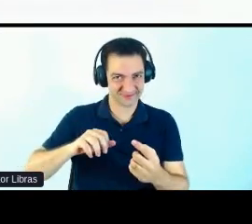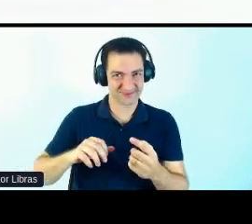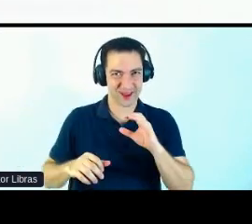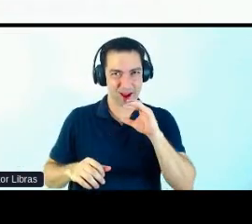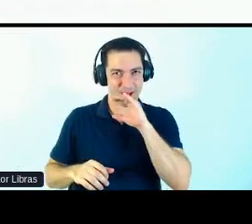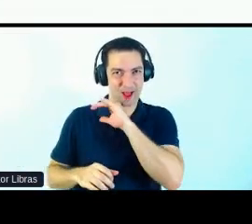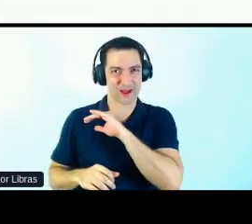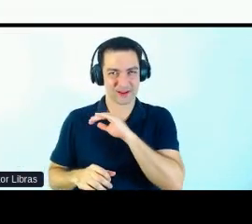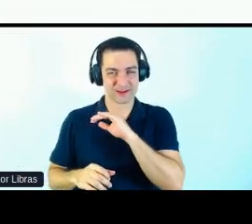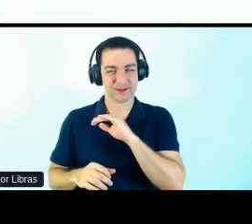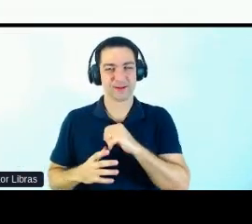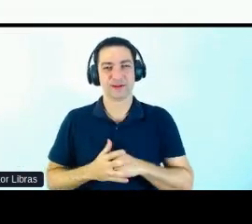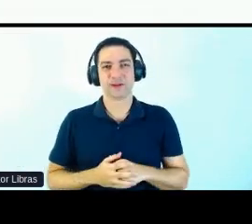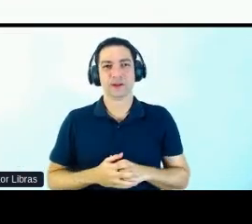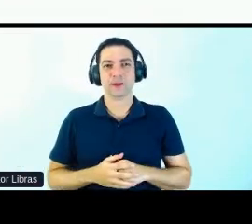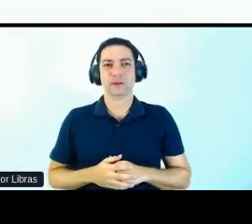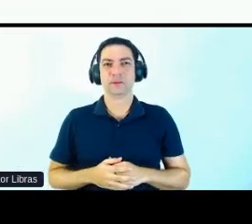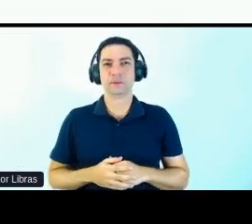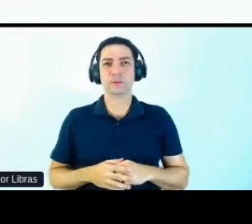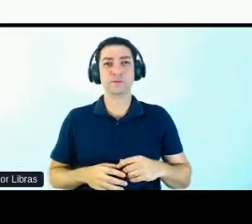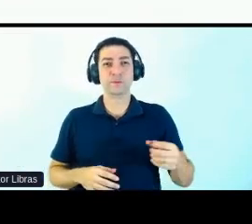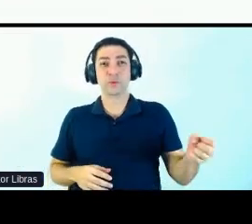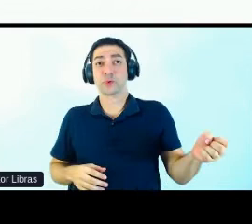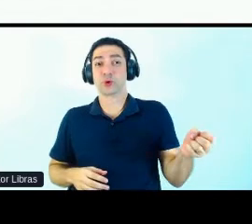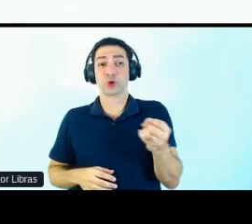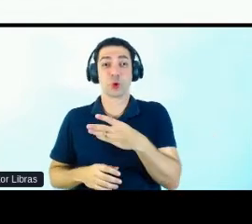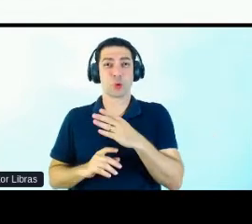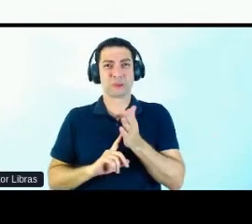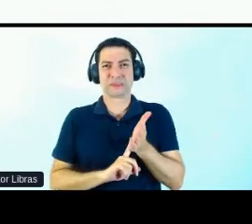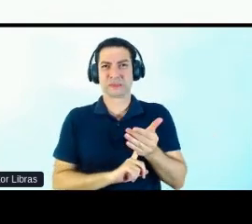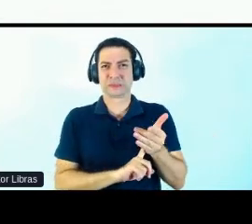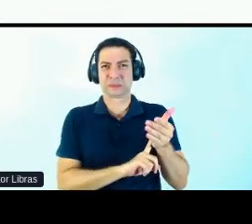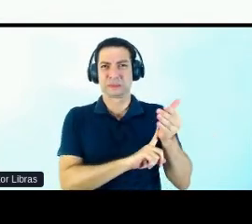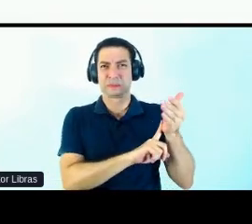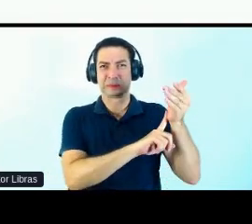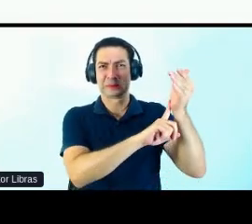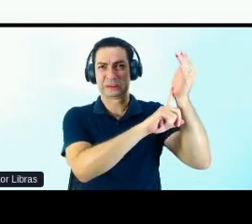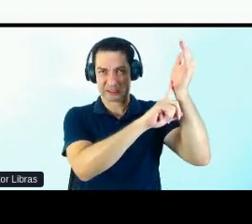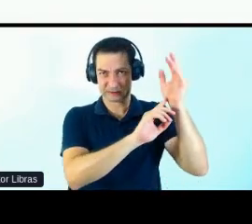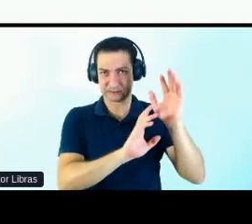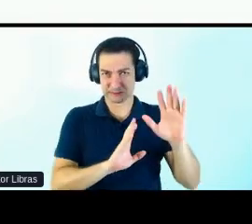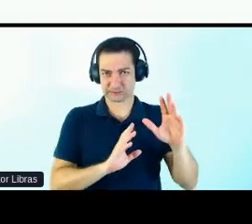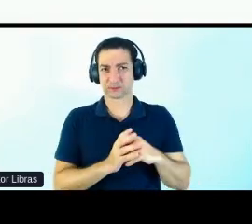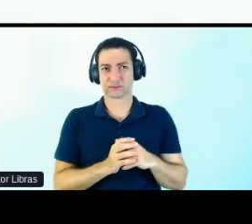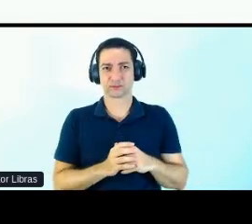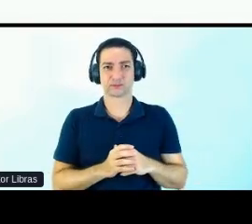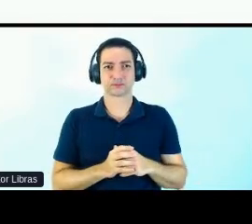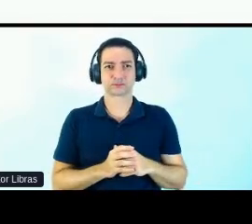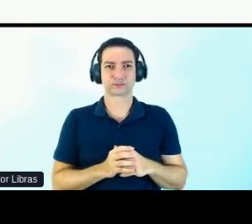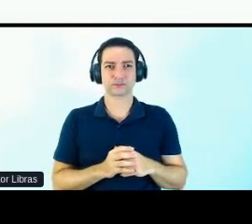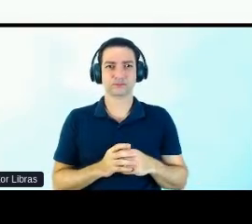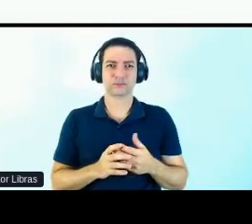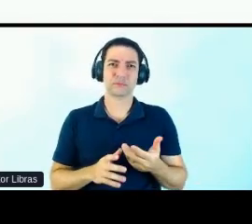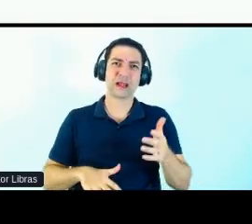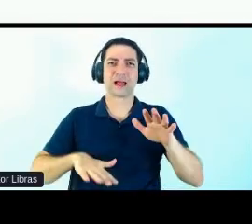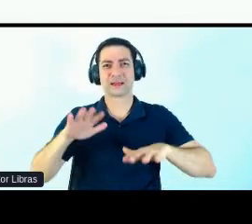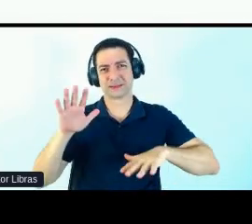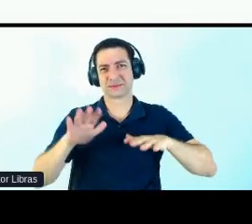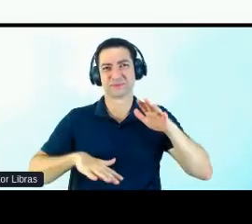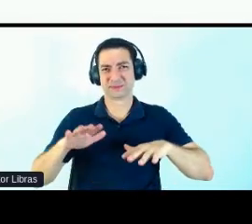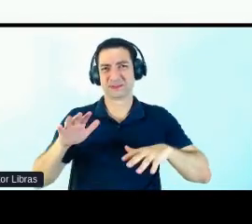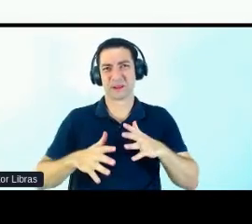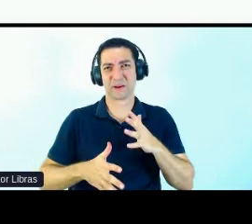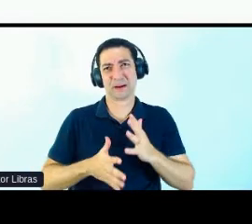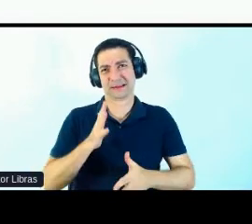todo digital. Se você for pelo lado tátil ali, você não vai ver nada. É